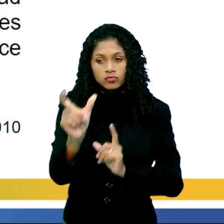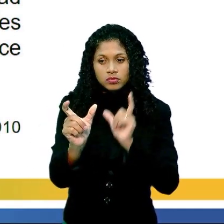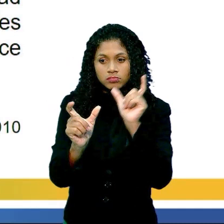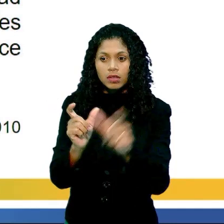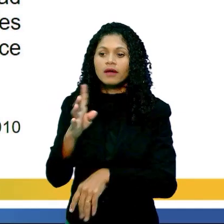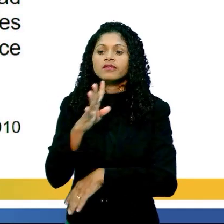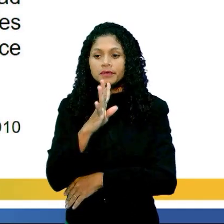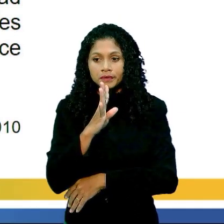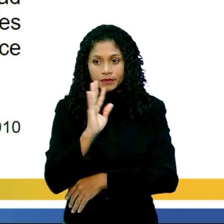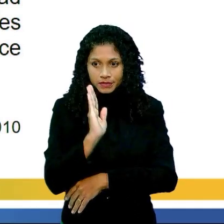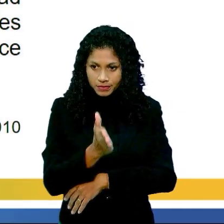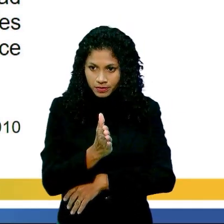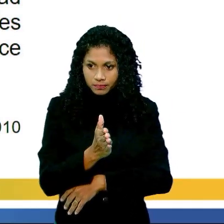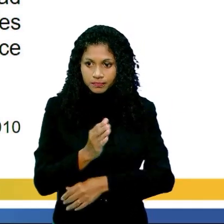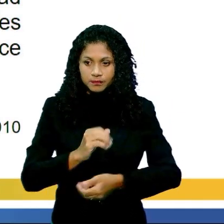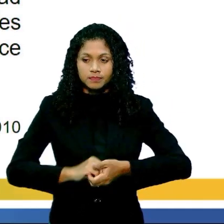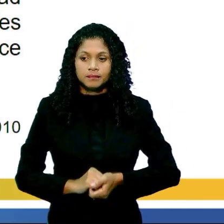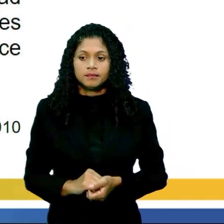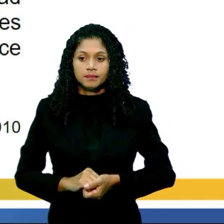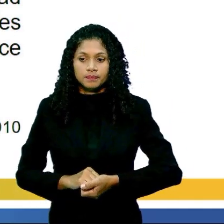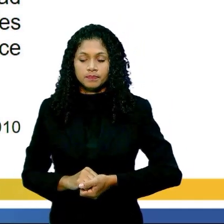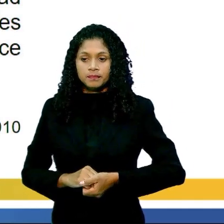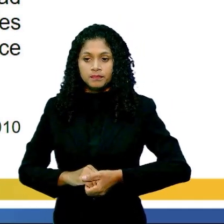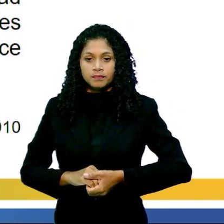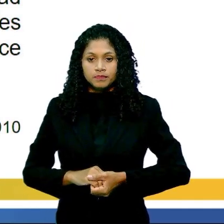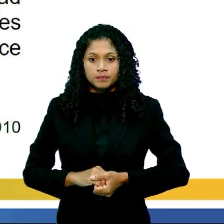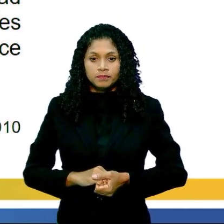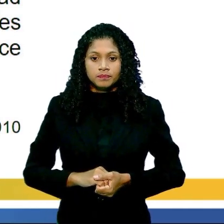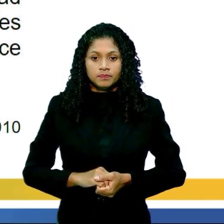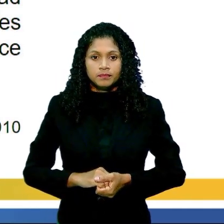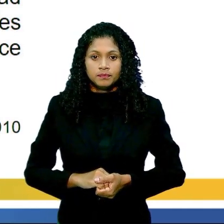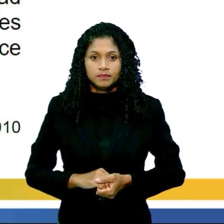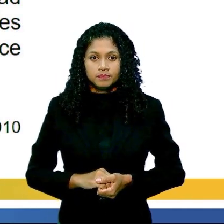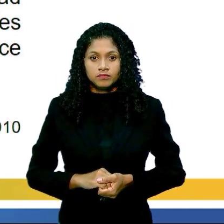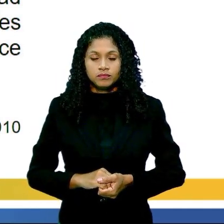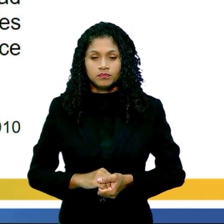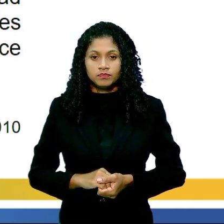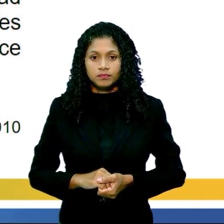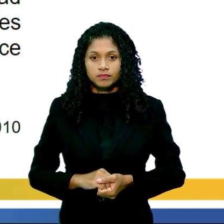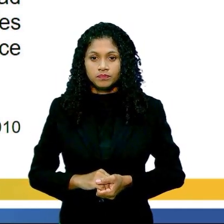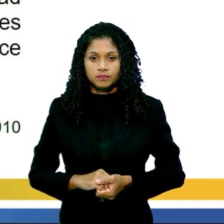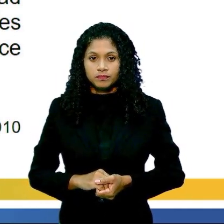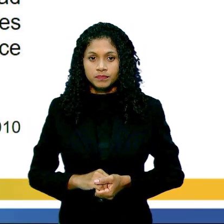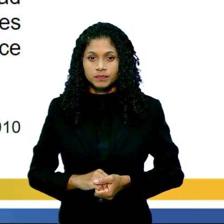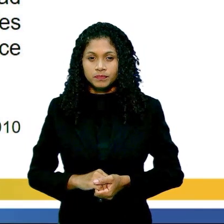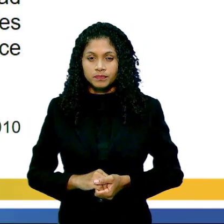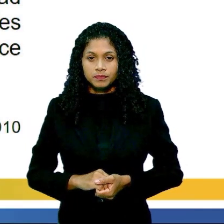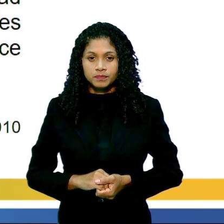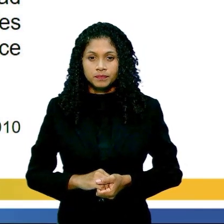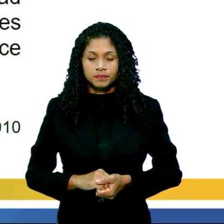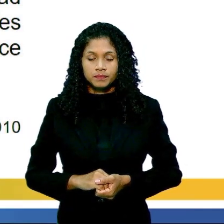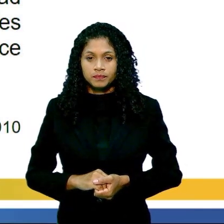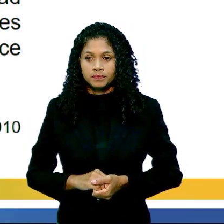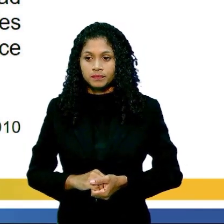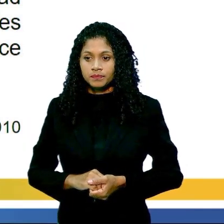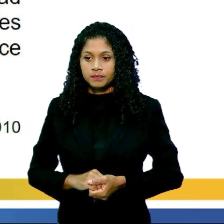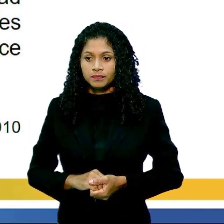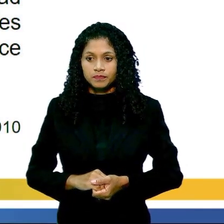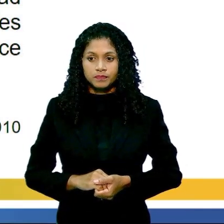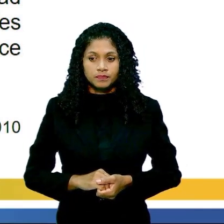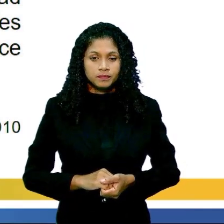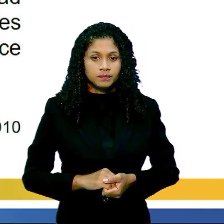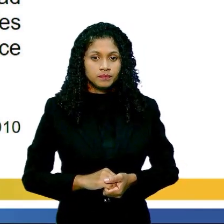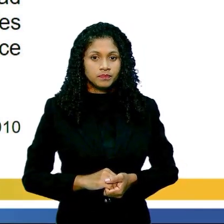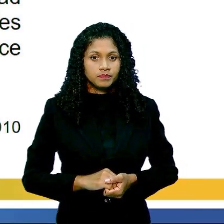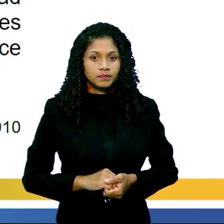ok? Christine Delamore é a pessoa que está escrevendo published in April